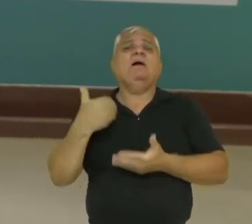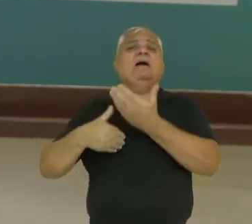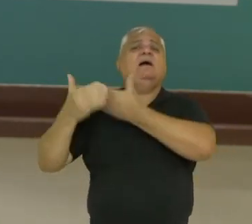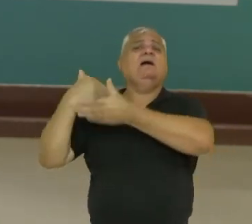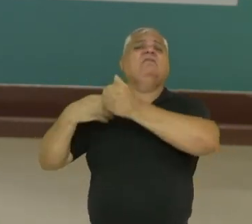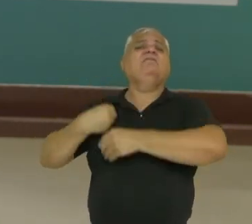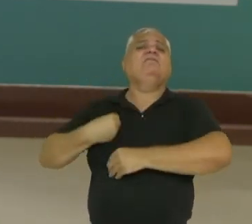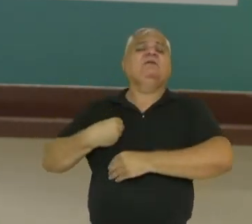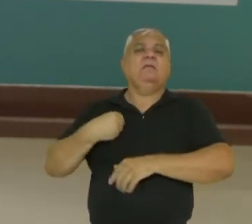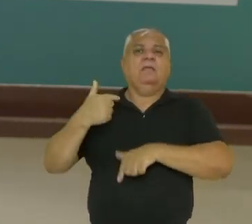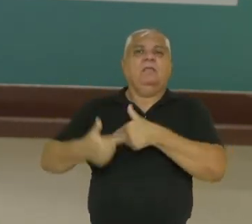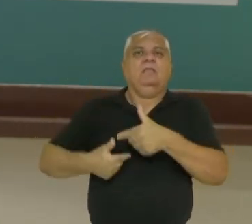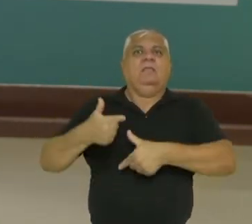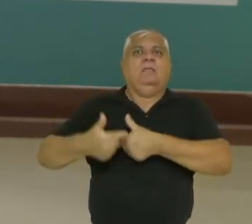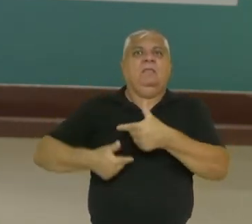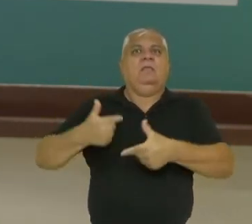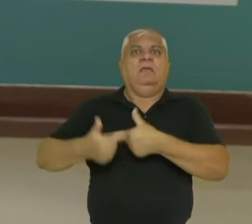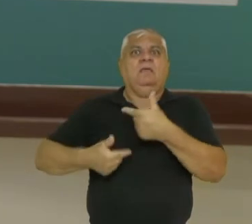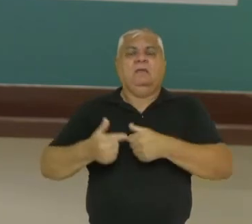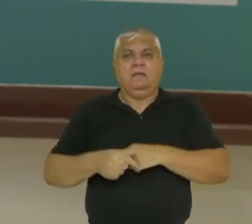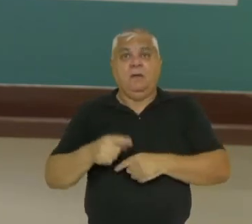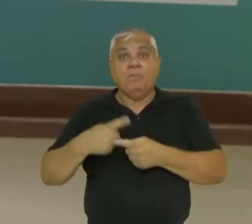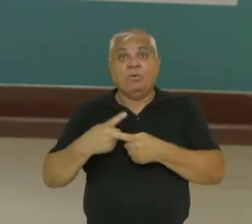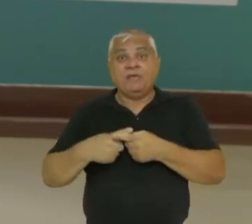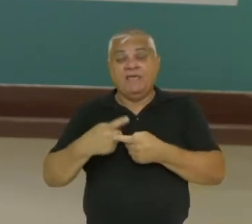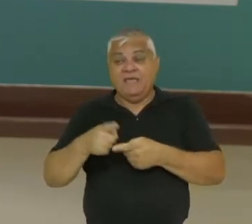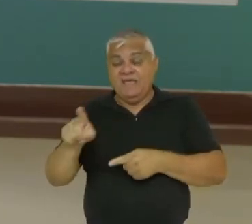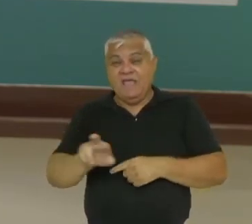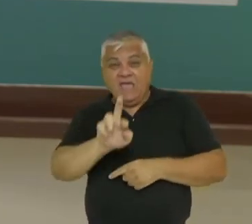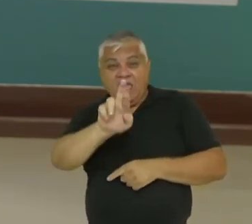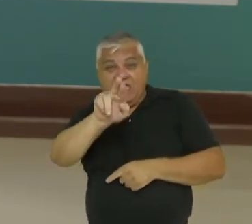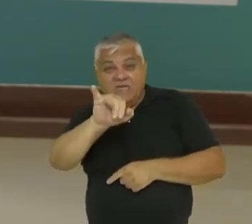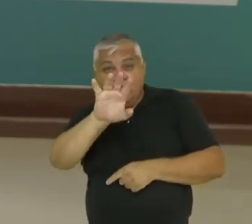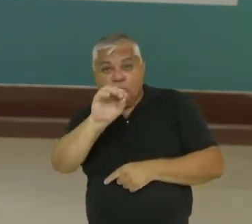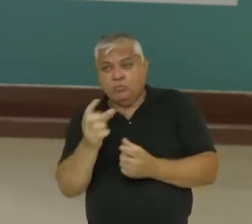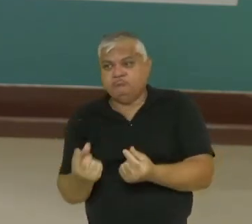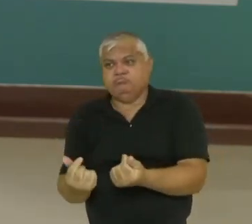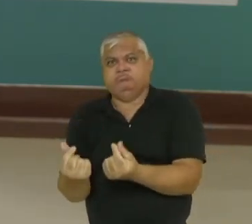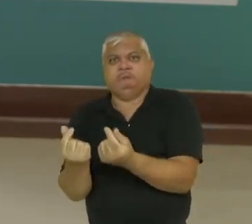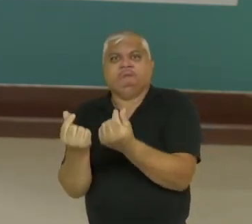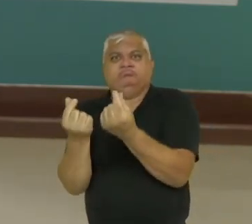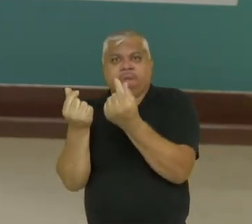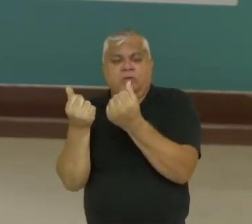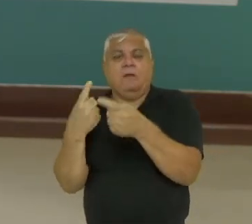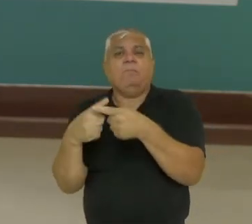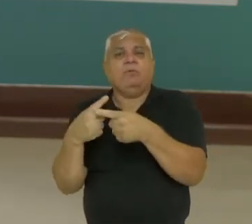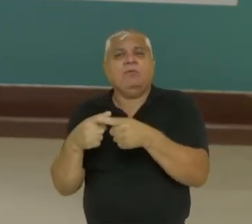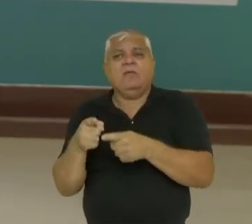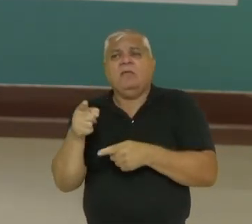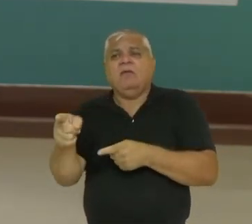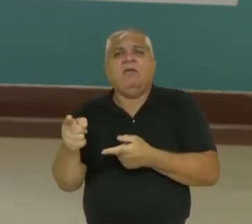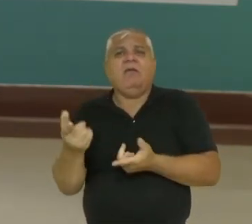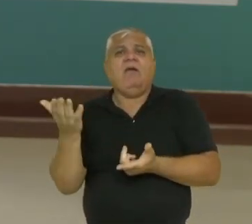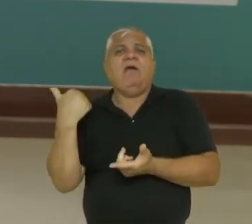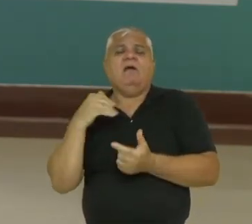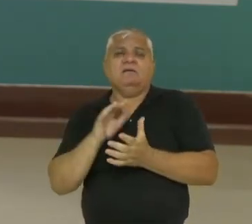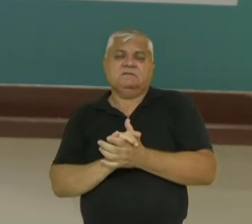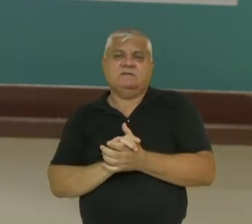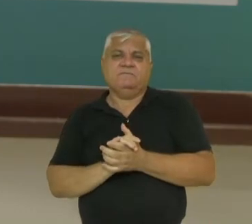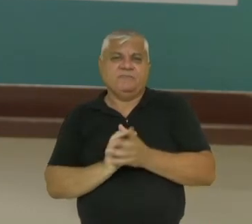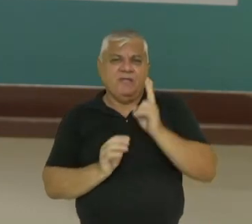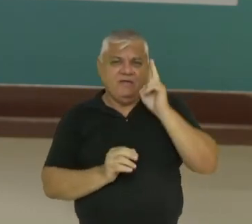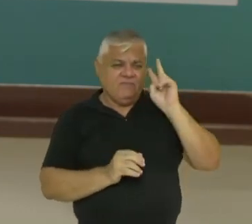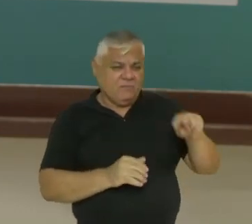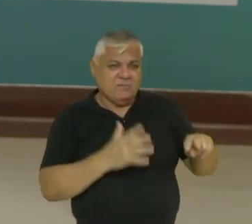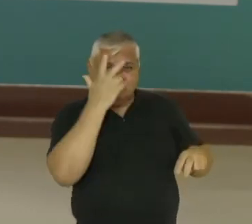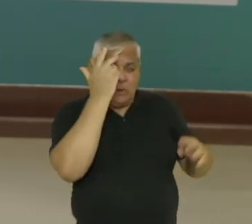preconceito. Dinheiro não tem nada a ver em ser bom ou mal. Isso é uma característica pessoal, não é verdade?